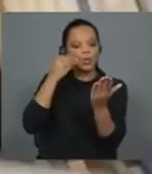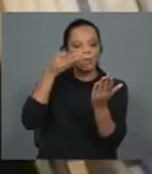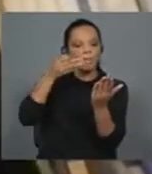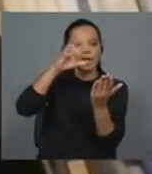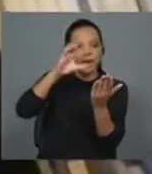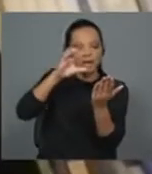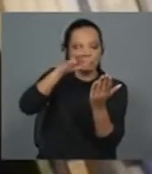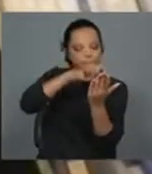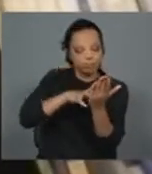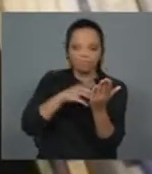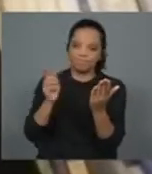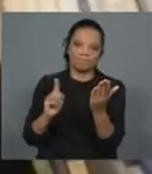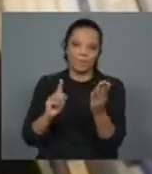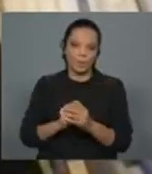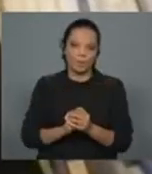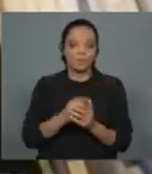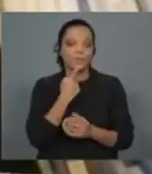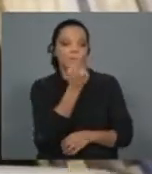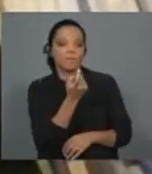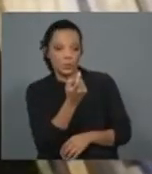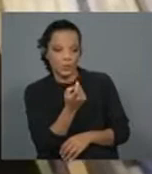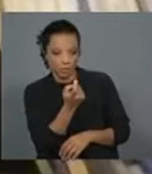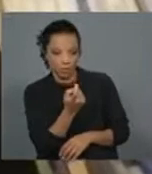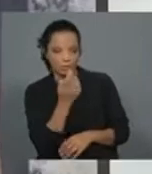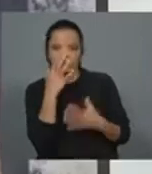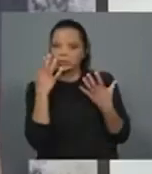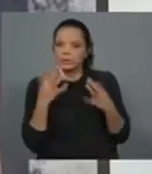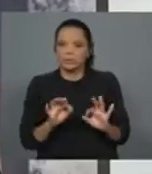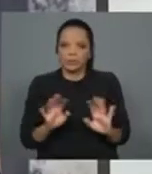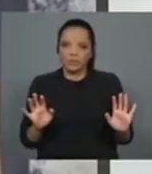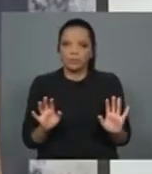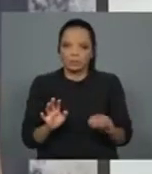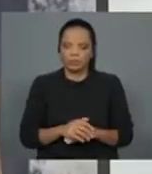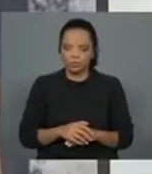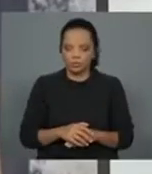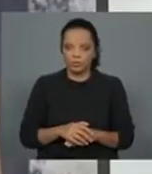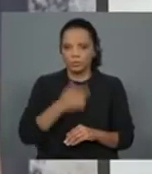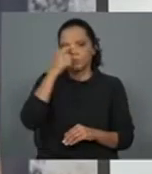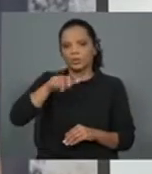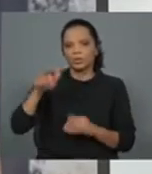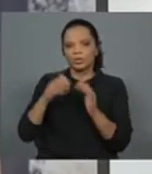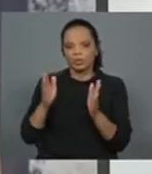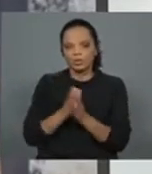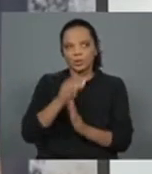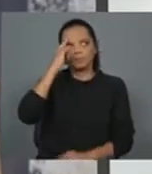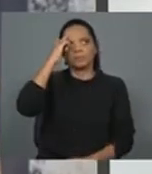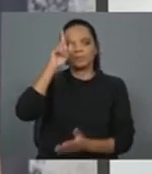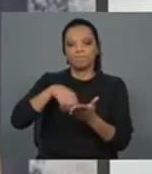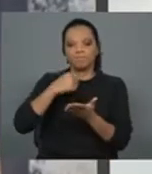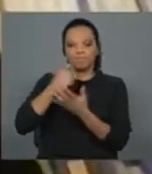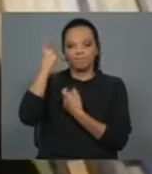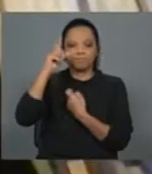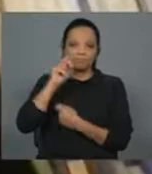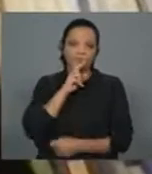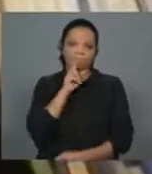e não. São questões simples que toda a gente se coloca sempre, e a